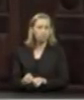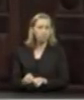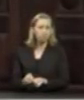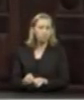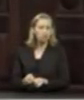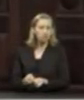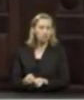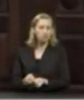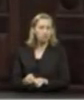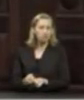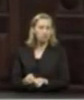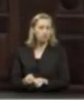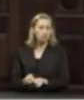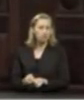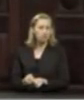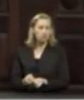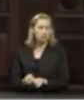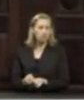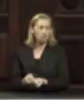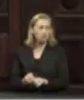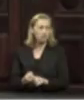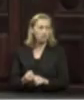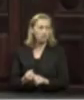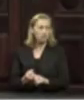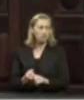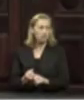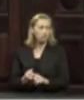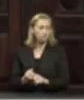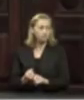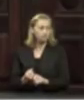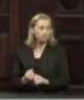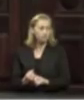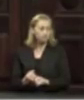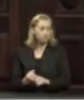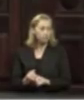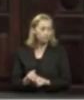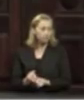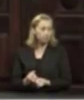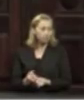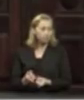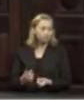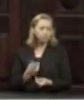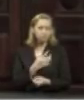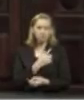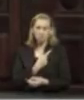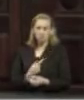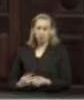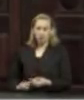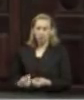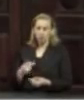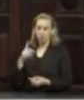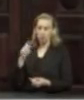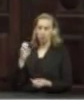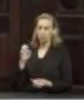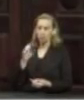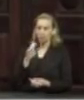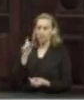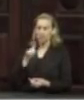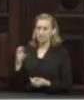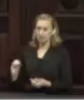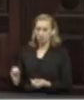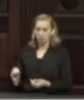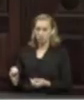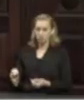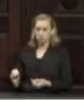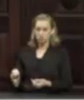Para tornar o Estado mínimo, ele endivida o Estado. É isso que o governador Pezão, no auge da sua insanidade,